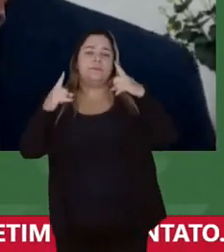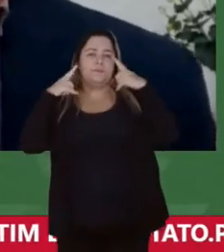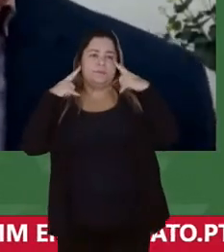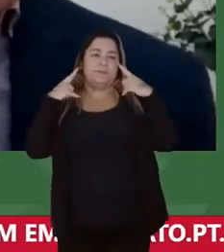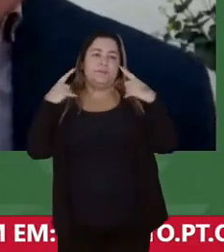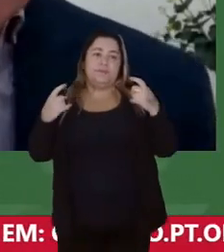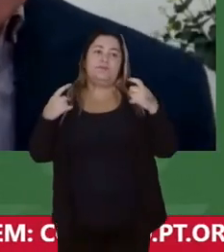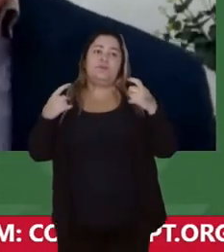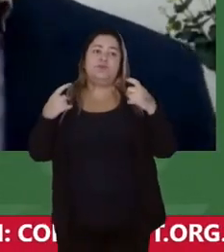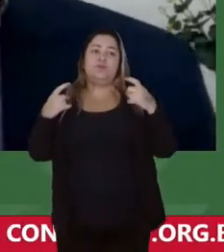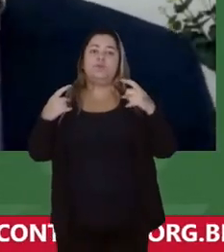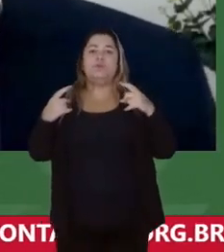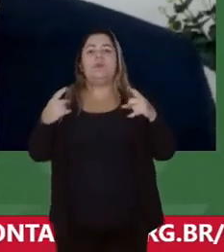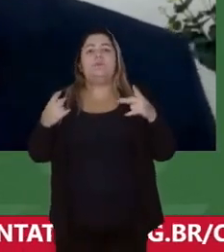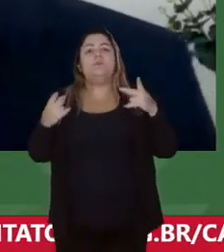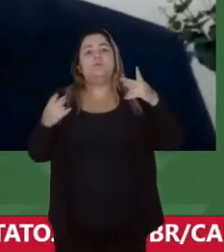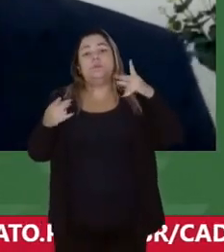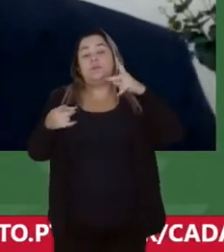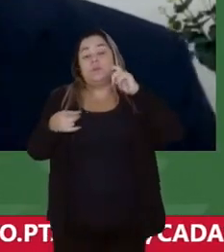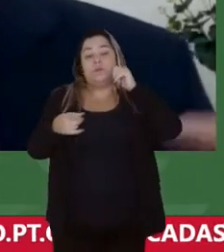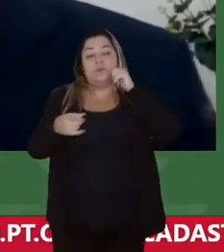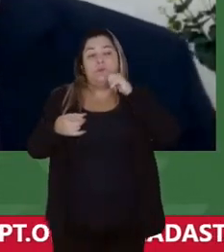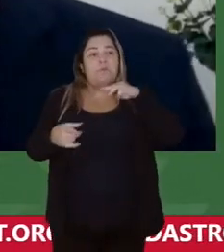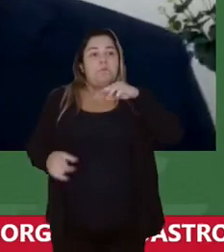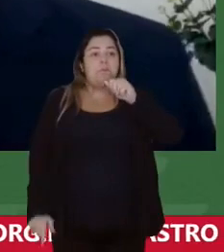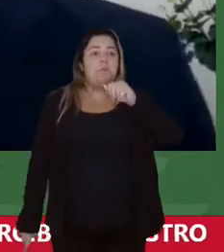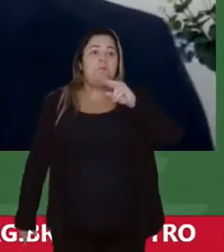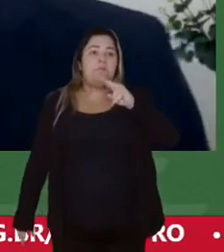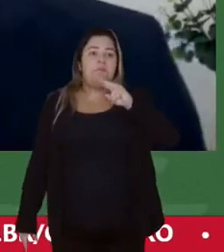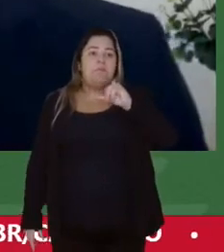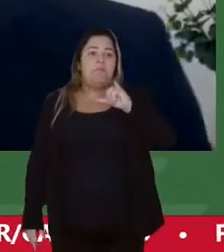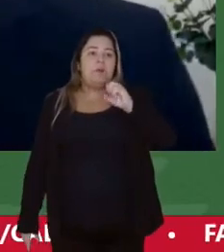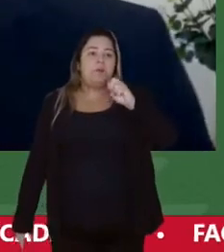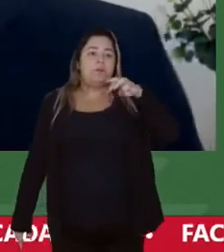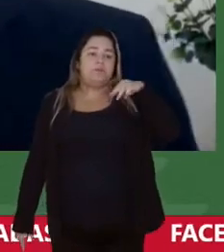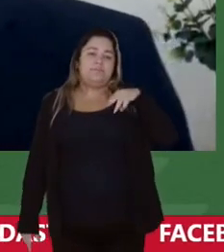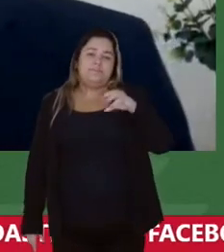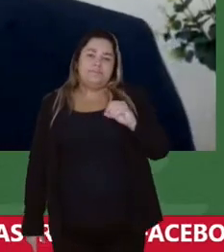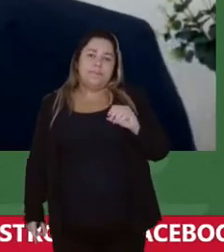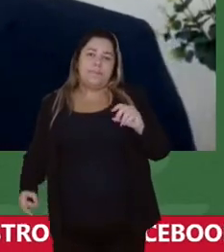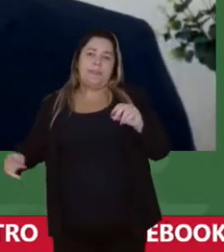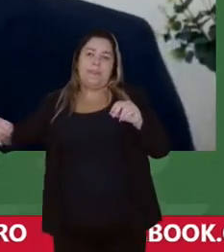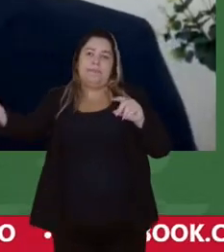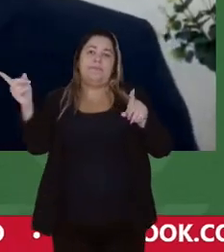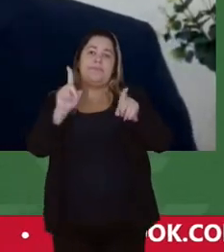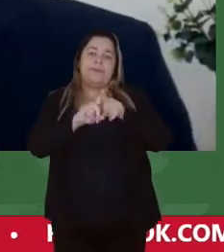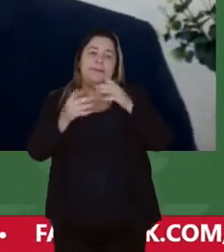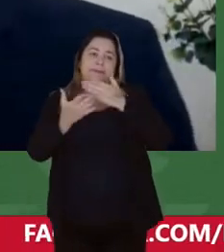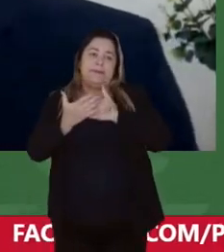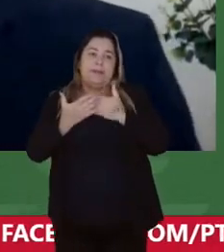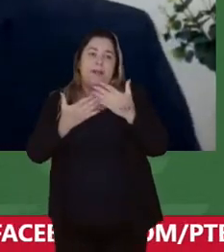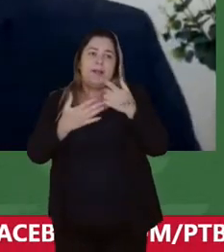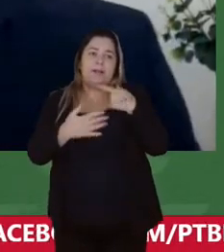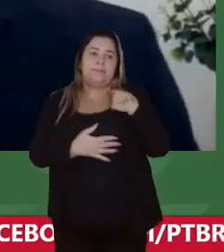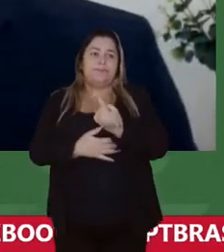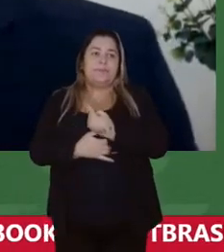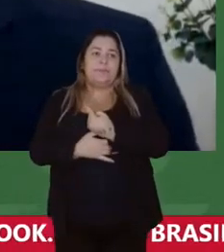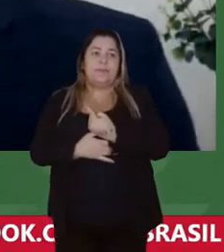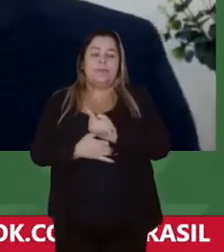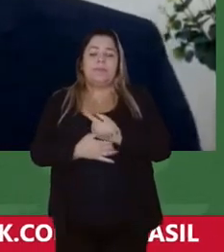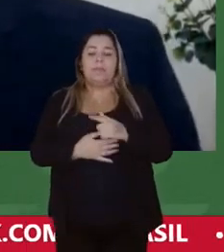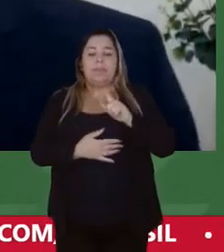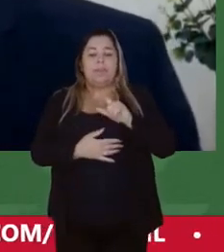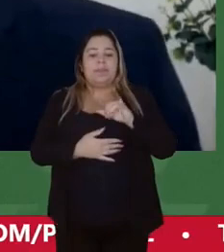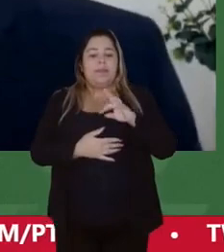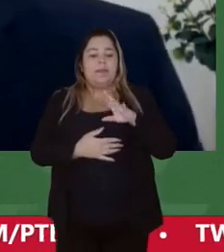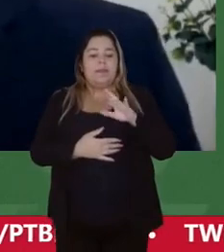do feminicídio, de uma cultura do ódio, do machismo. Portanto, eu fiz questão de iniciar a nossa liderança